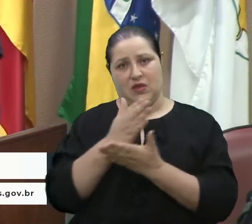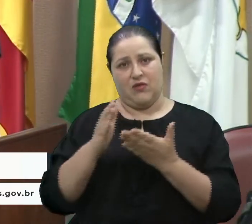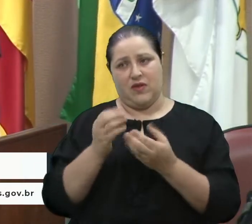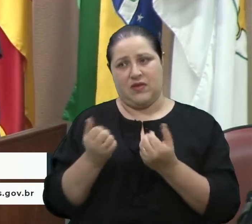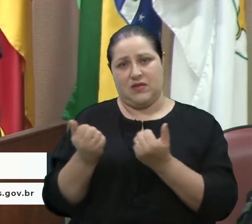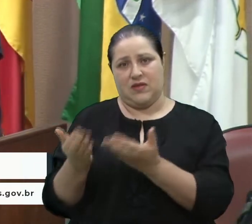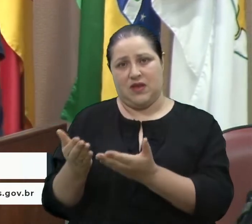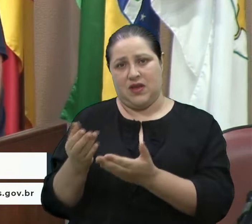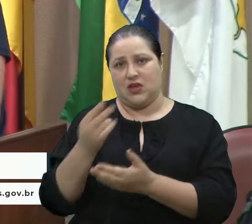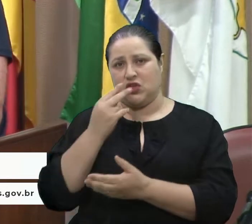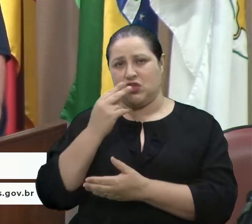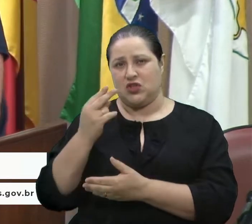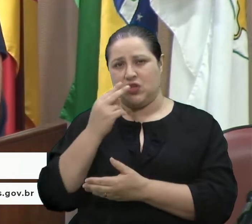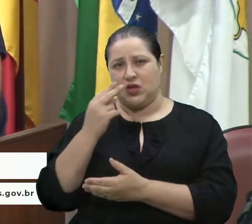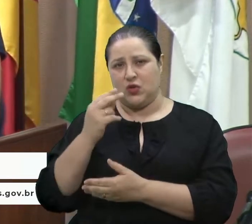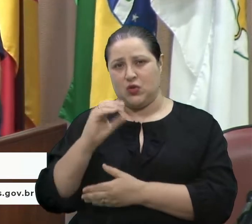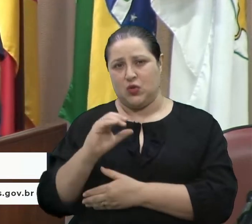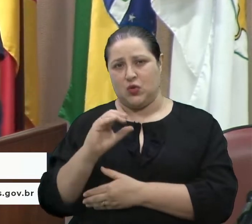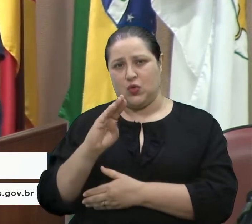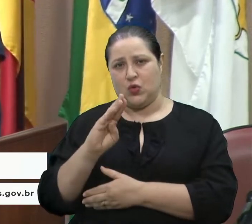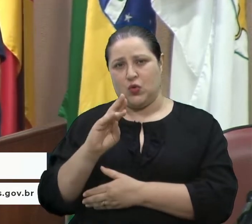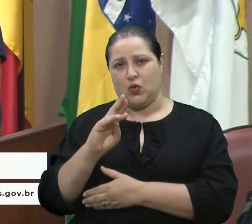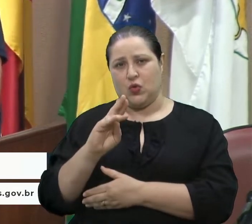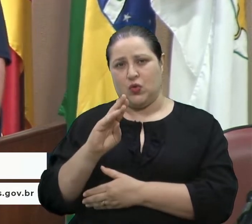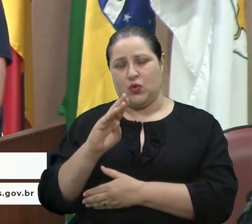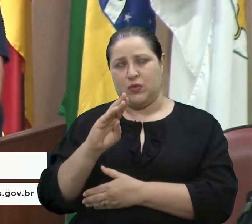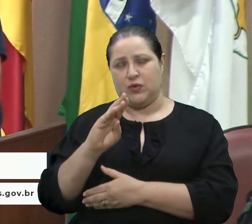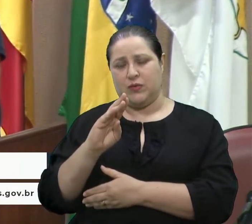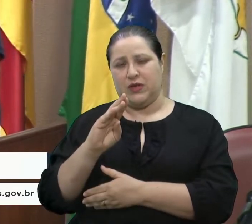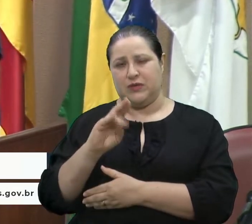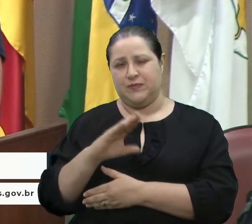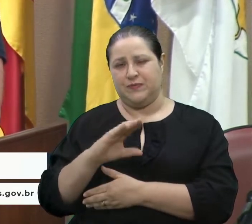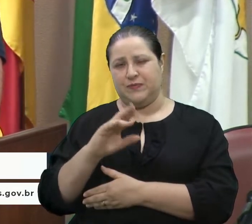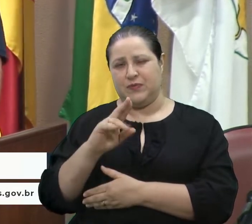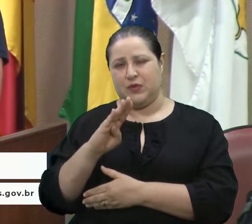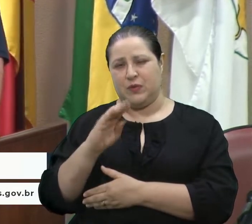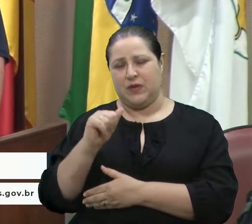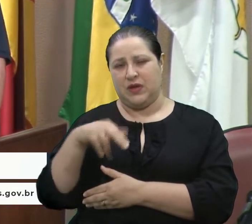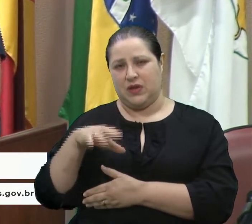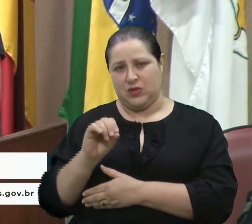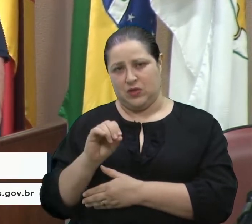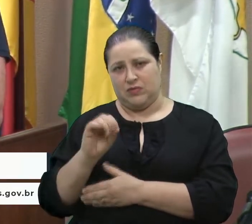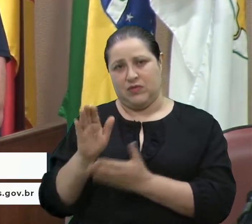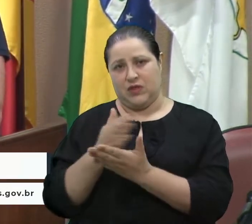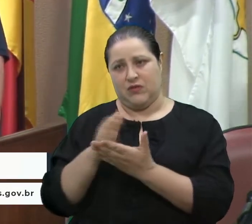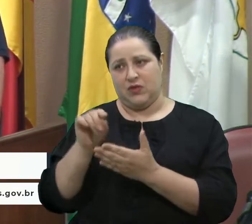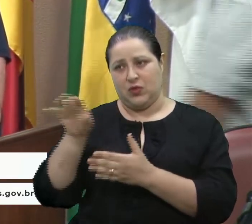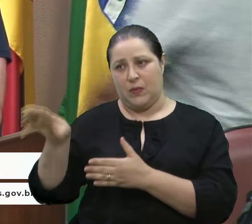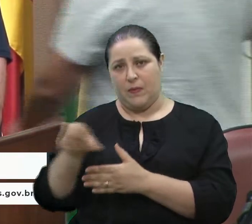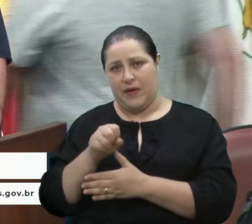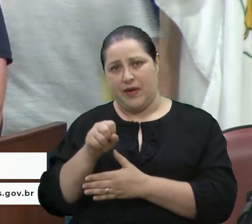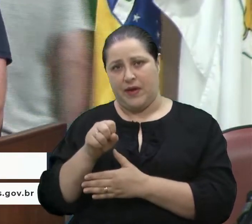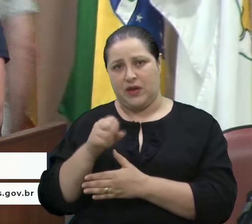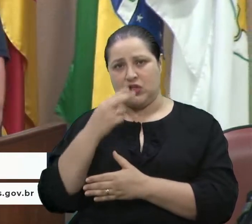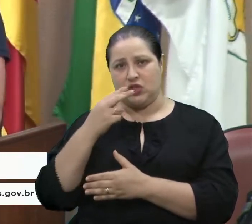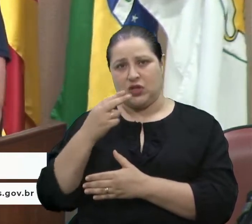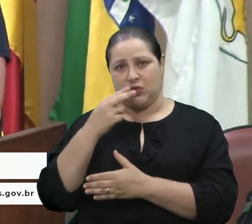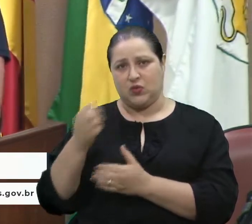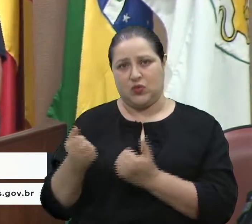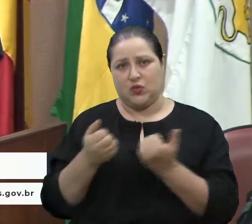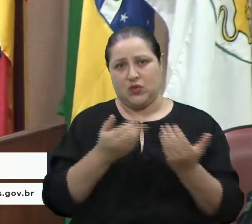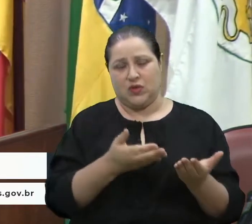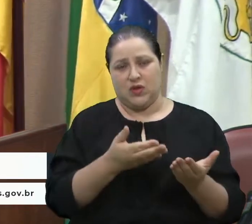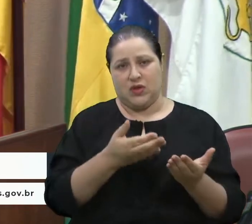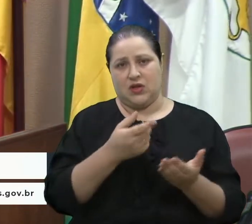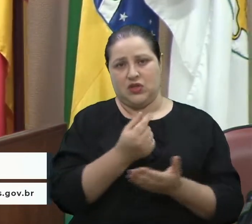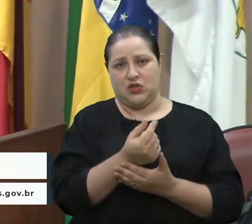Que foi o nosso dinheiro para Cuba lá, e agora a garantia é charuto cubano. Então, quem sabe o senhor vai lá e pega o charuto e diga para ela, está aqui o seu dinheiro que era